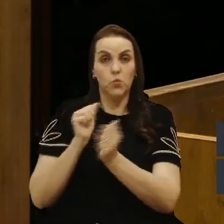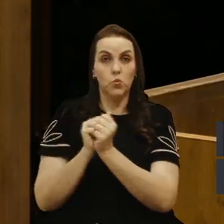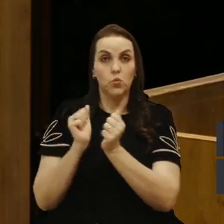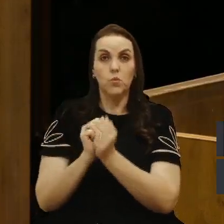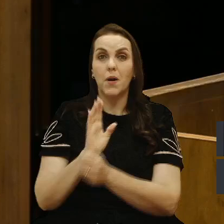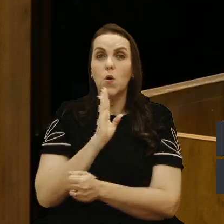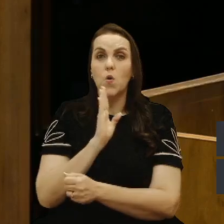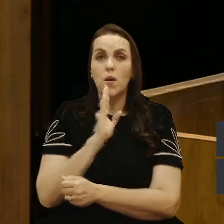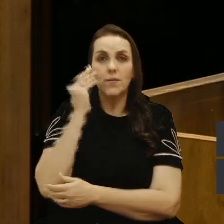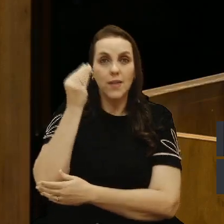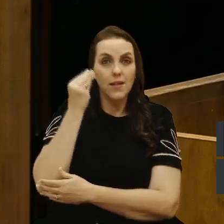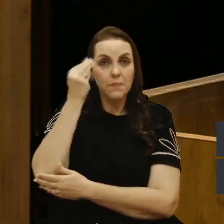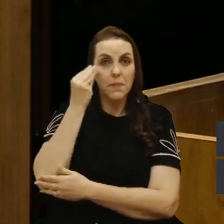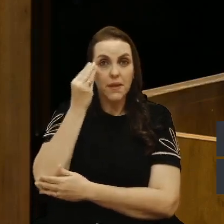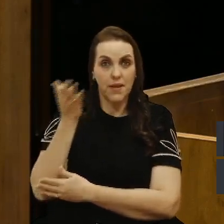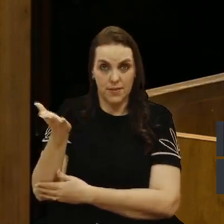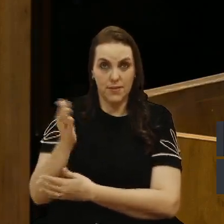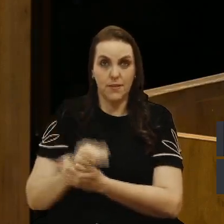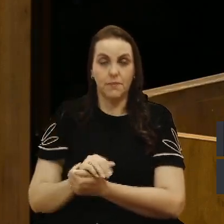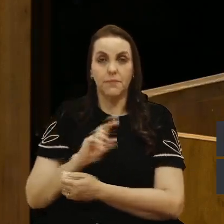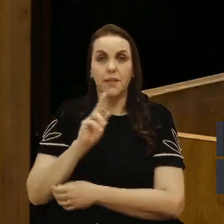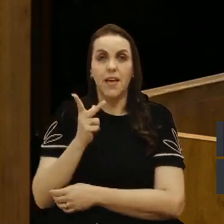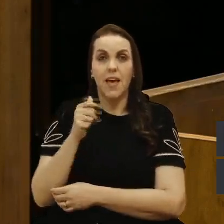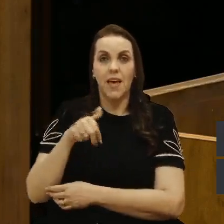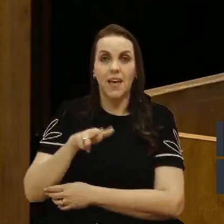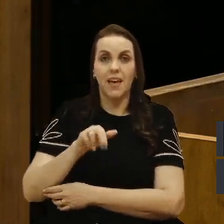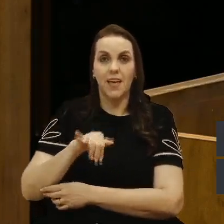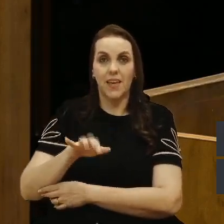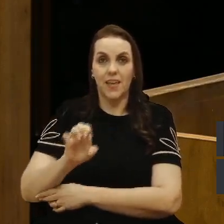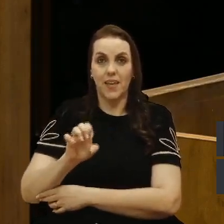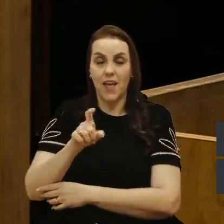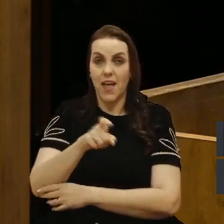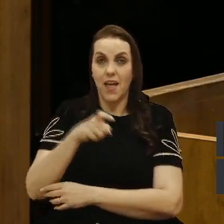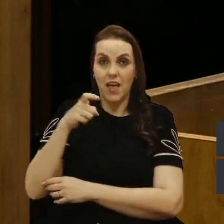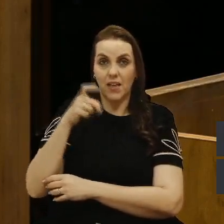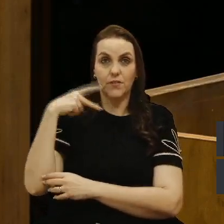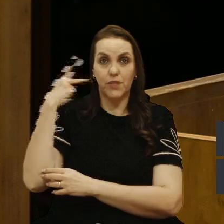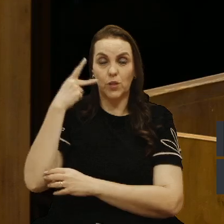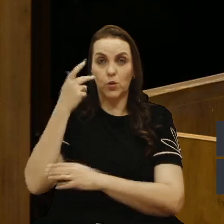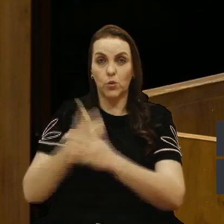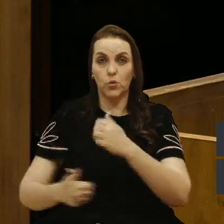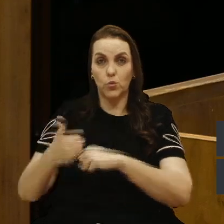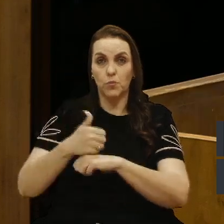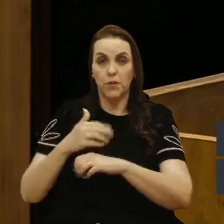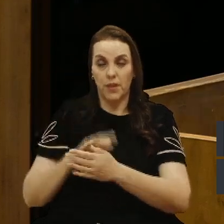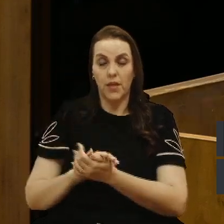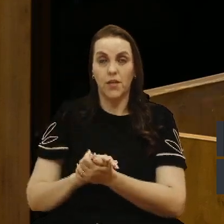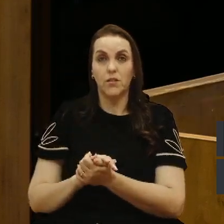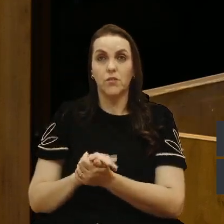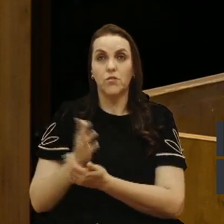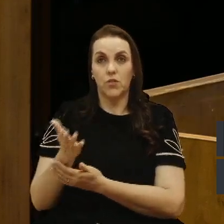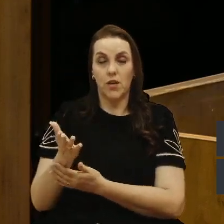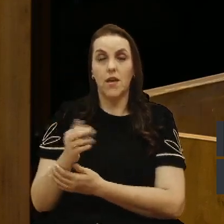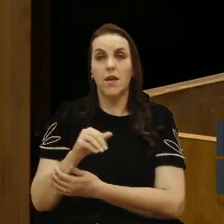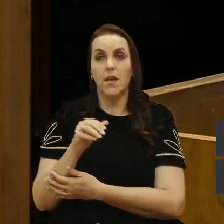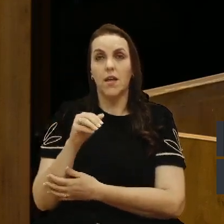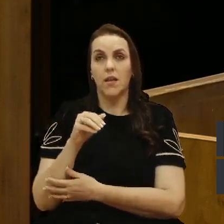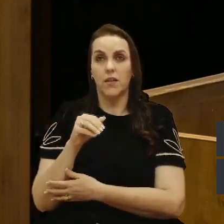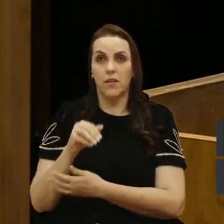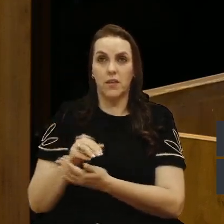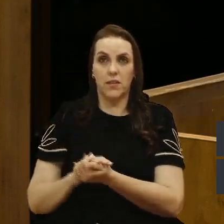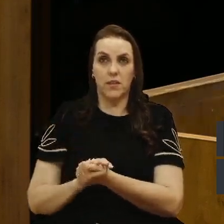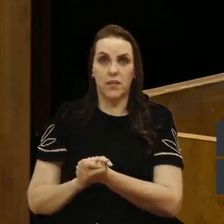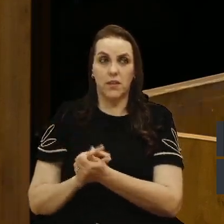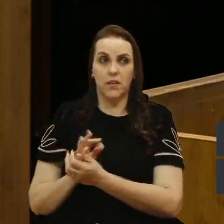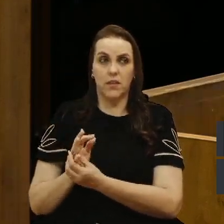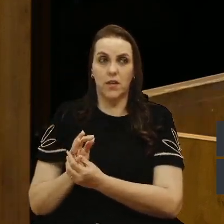essas experiências. O Henrique, ex-vereador suplente dessa casa, né, conhecido como Queixo, que hoje está na federação, e a